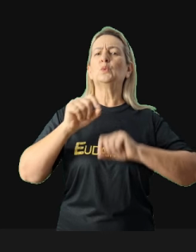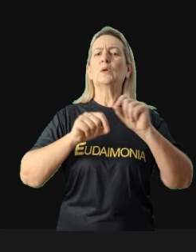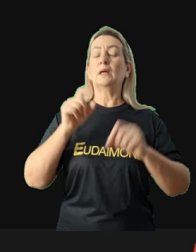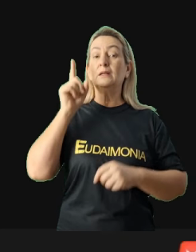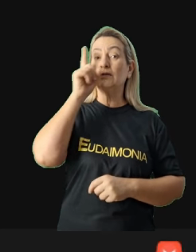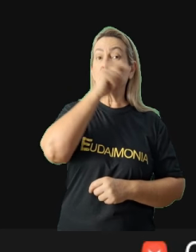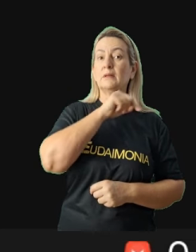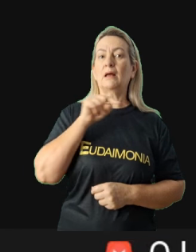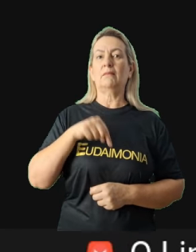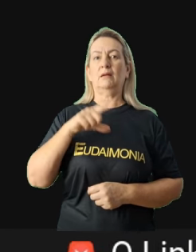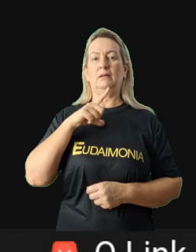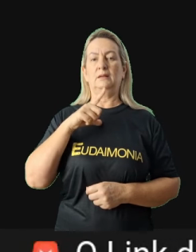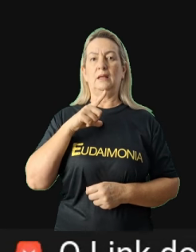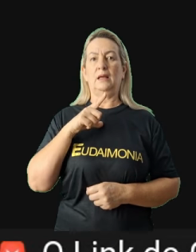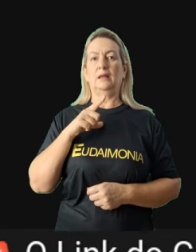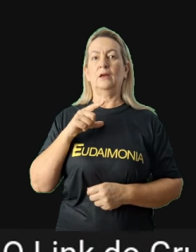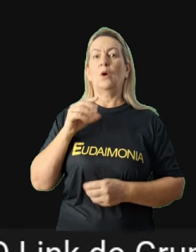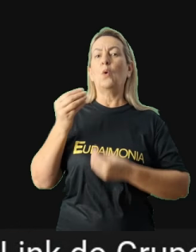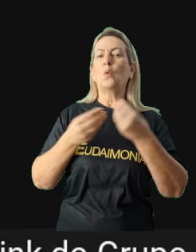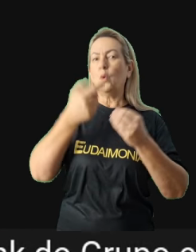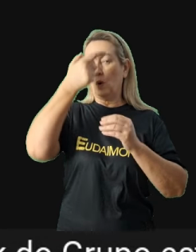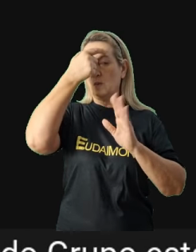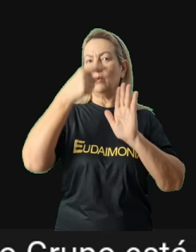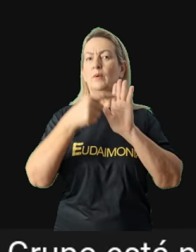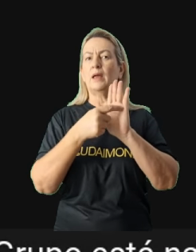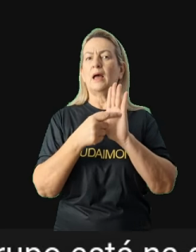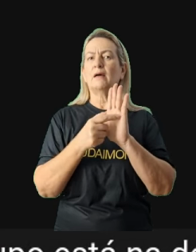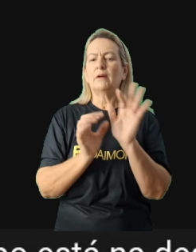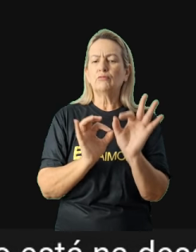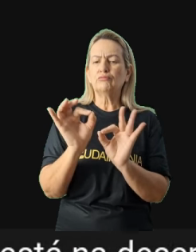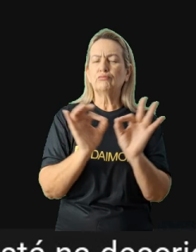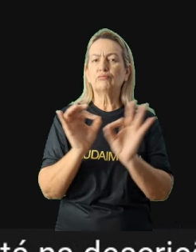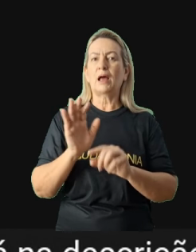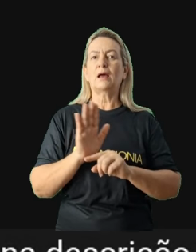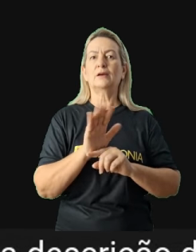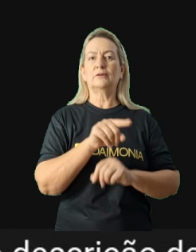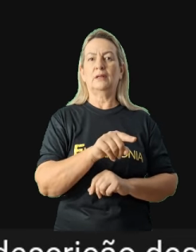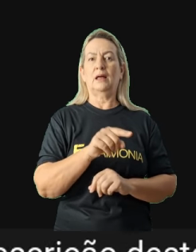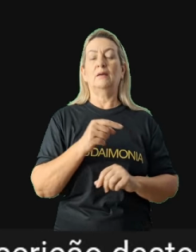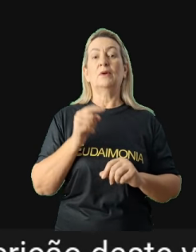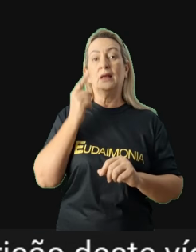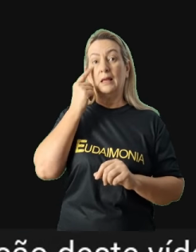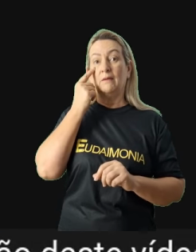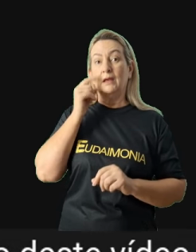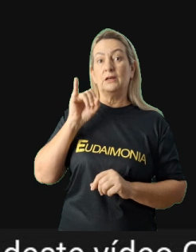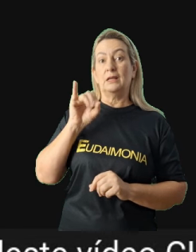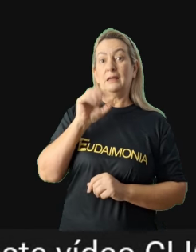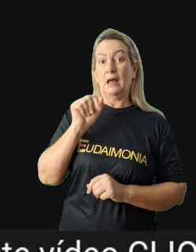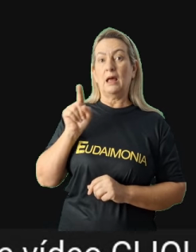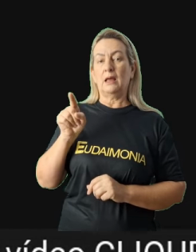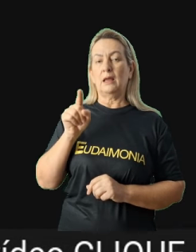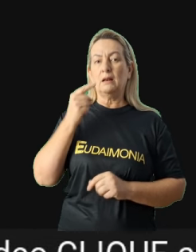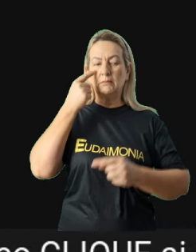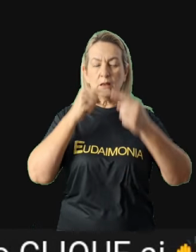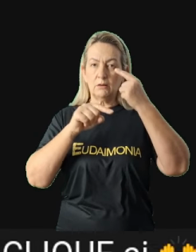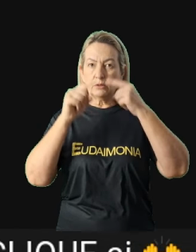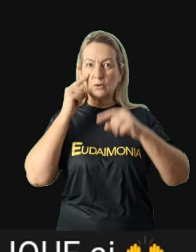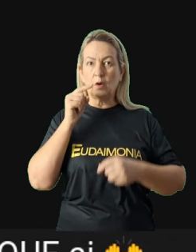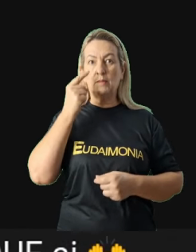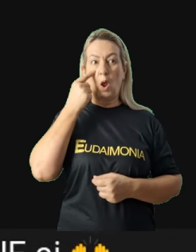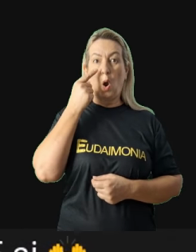que é a dificuldade do Valdecir? Né? O Valdecir vai lá, faz uma prova, a IA já identifica, olha, o Valdecir é bom em cálculo, mas em